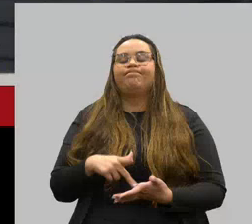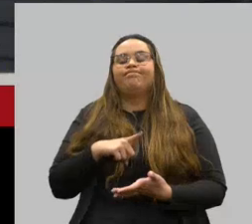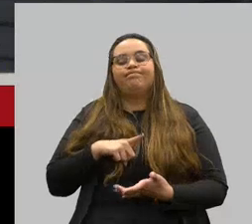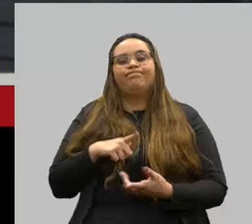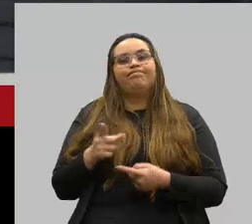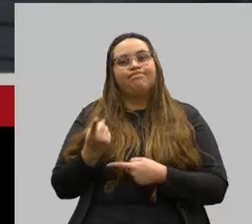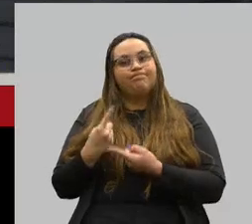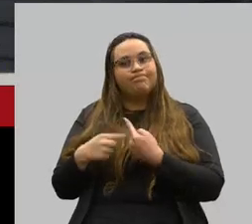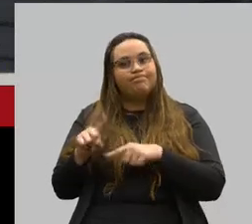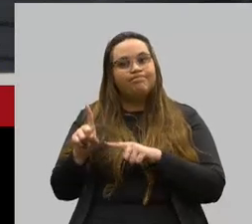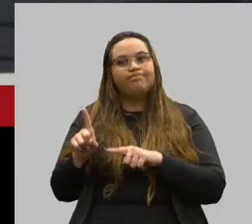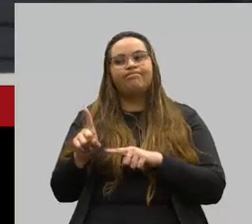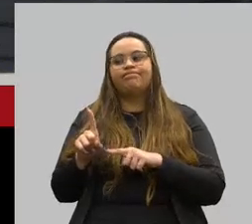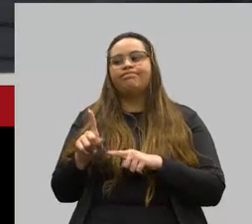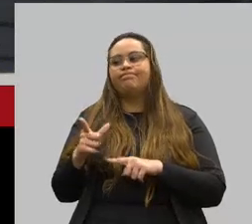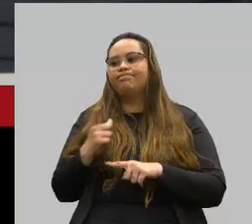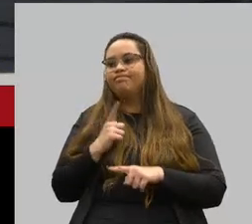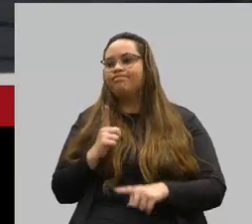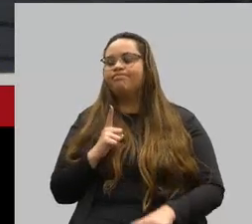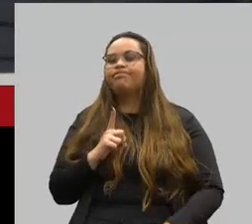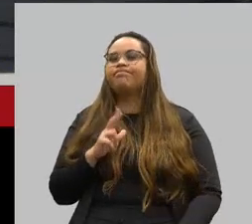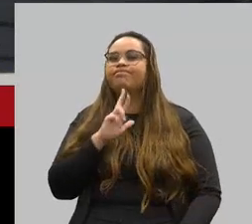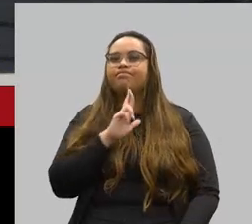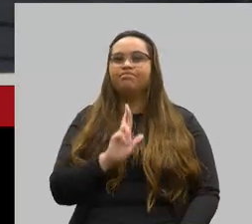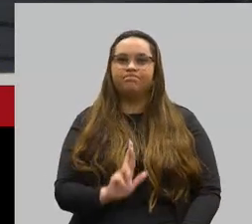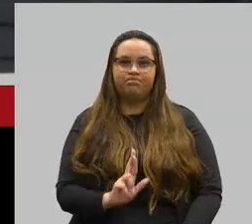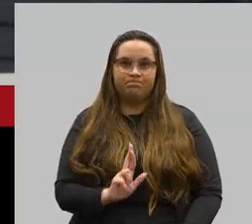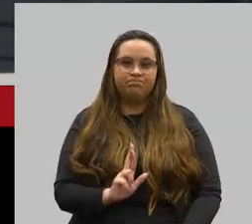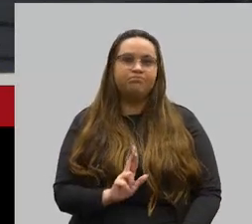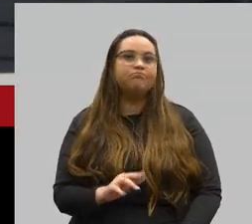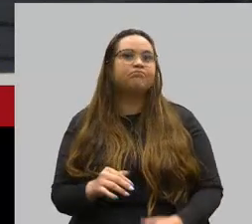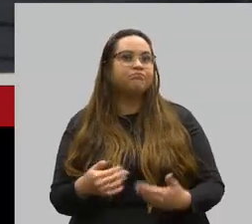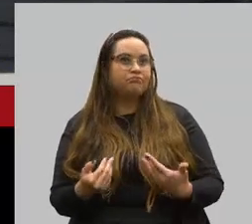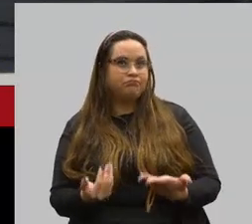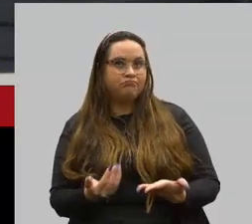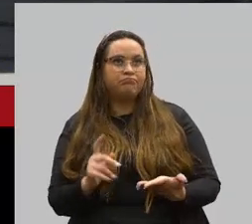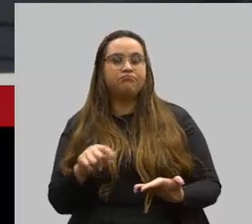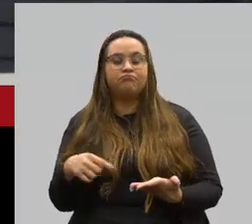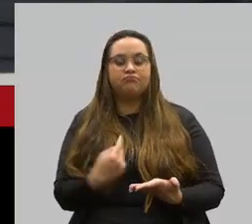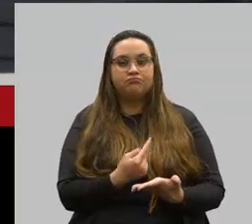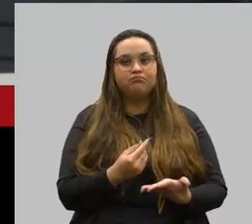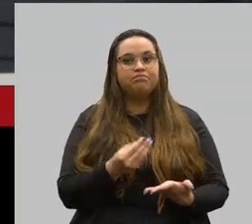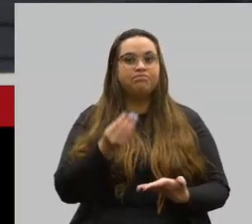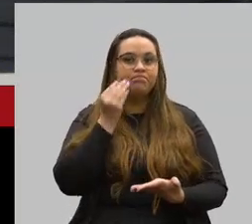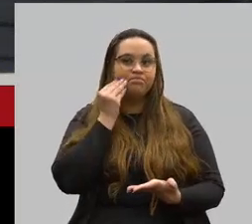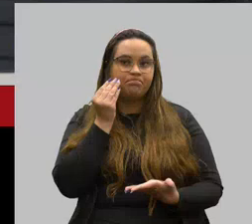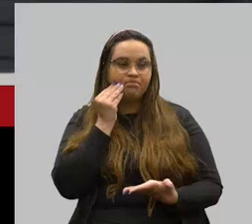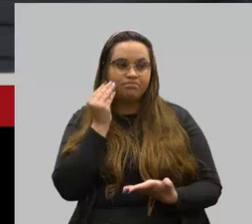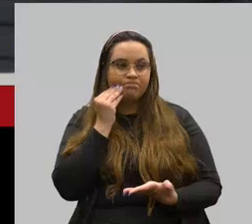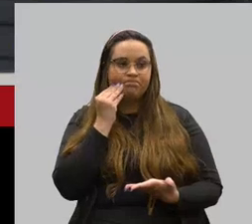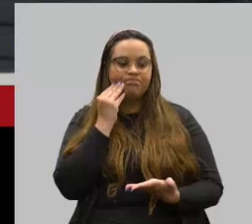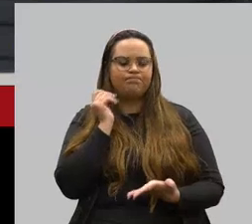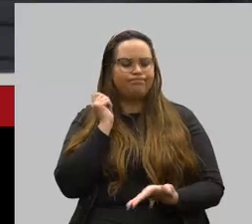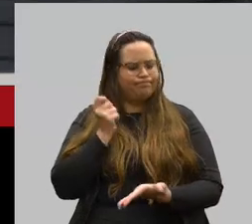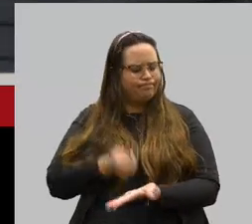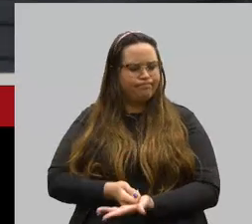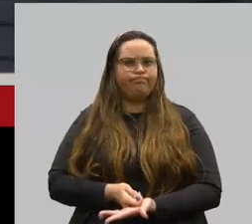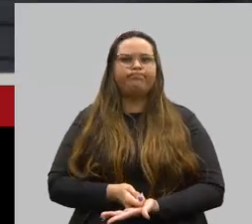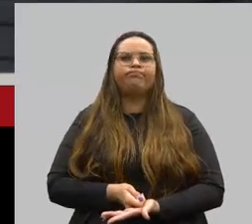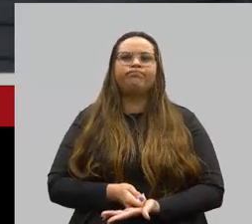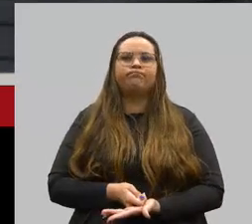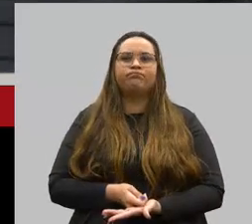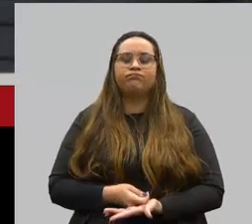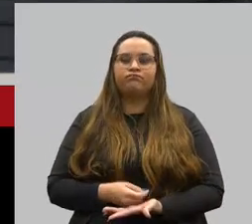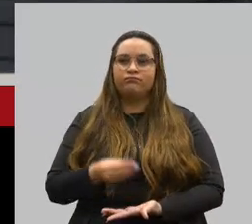estado na repressão ao Crime Organizado Então a gente tem tratado a questão de forma extremamente dura né No que diz